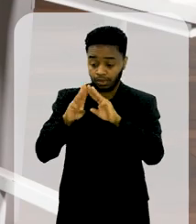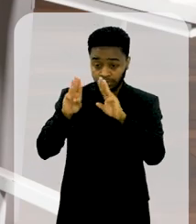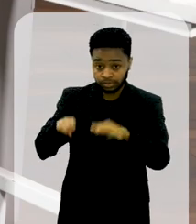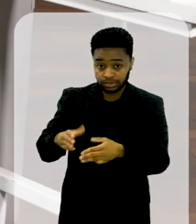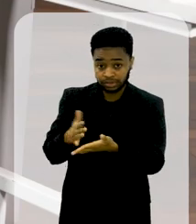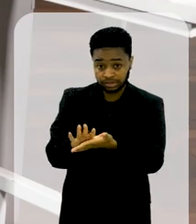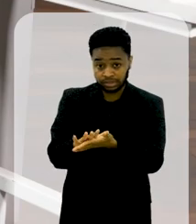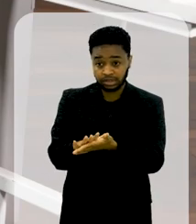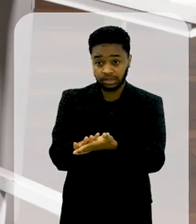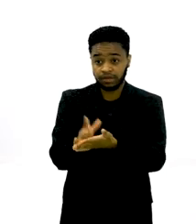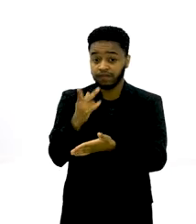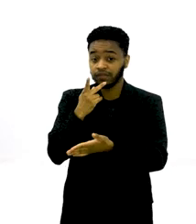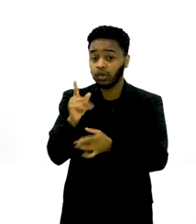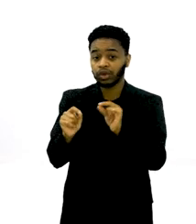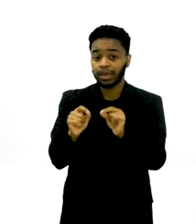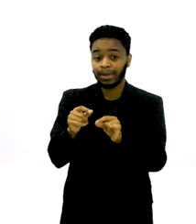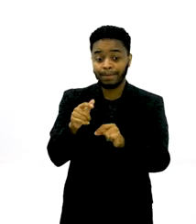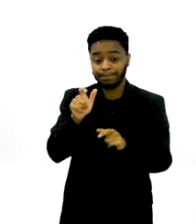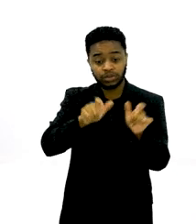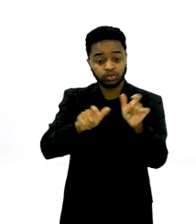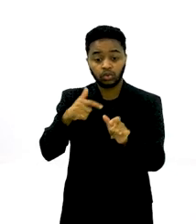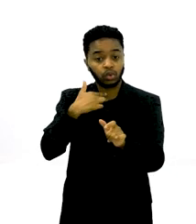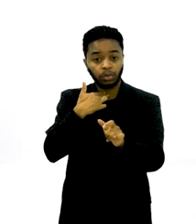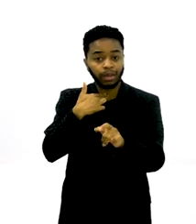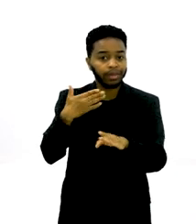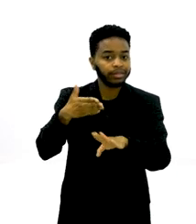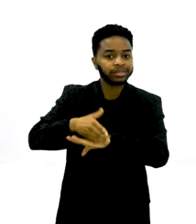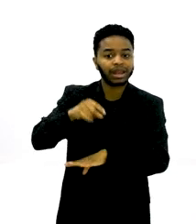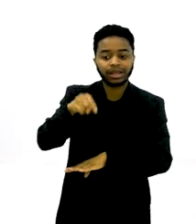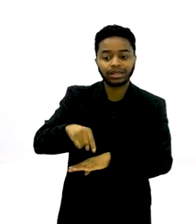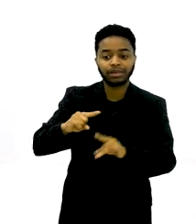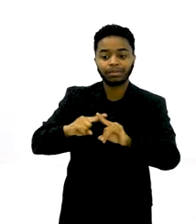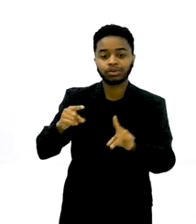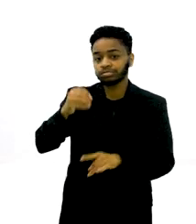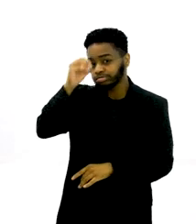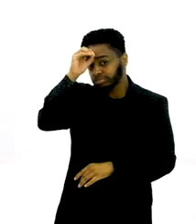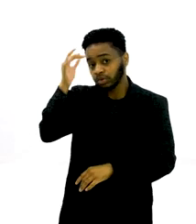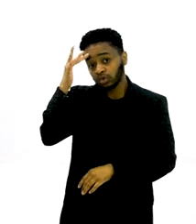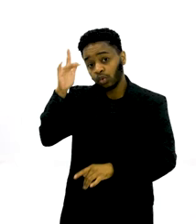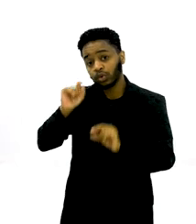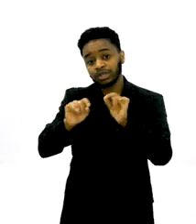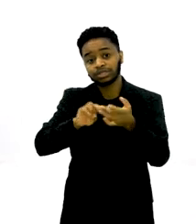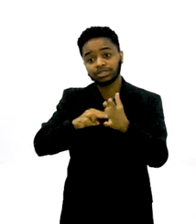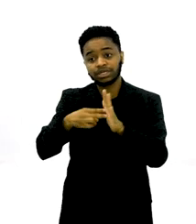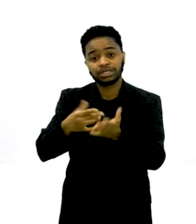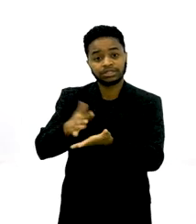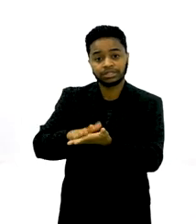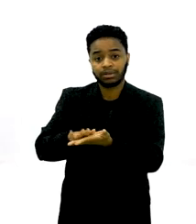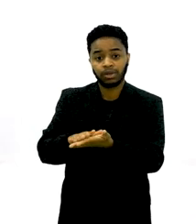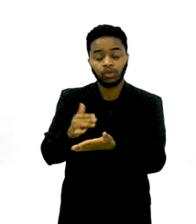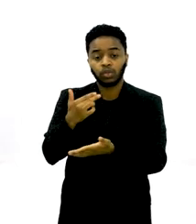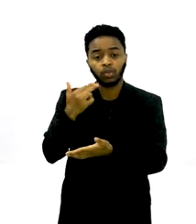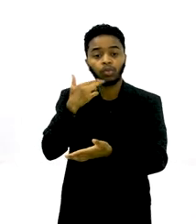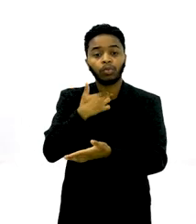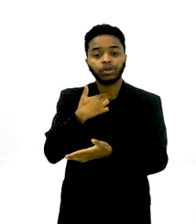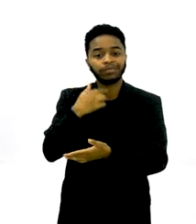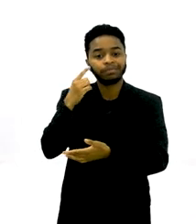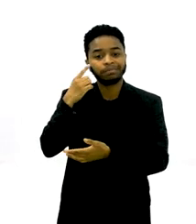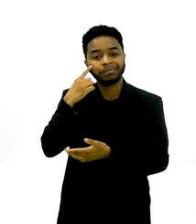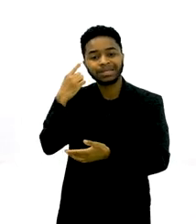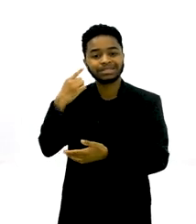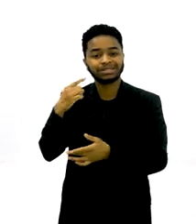Samba eu digo ninguém pode entrar aqui e não saber o que é samba não pode achar que samba é sinônimo de